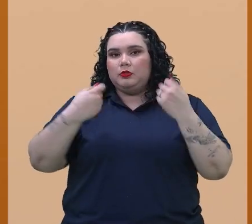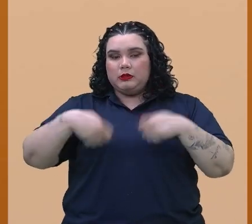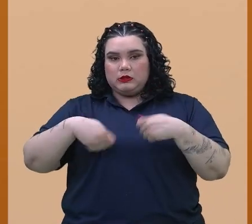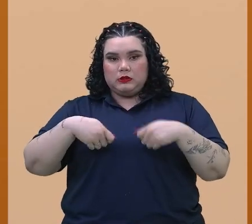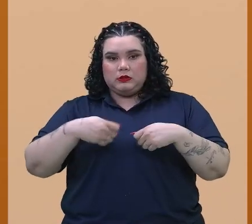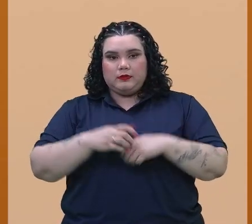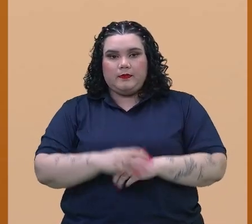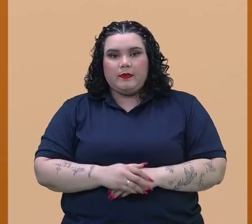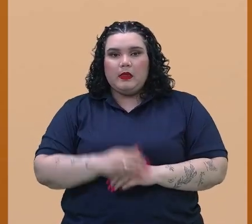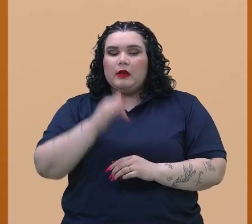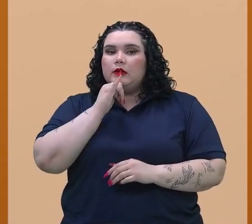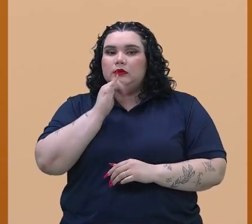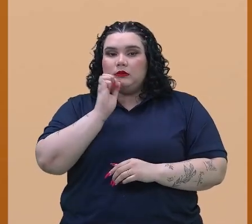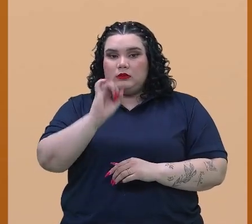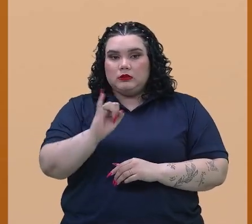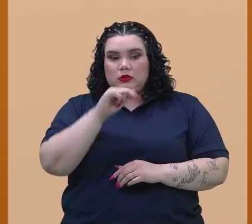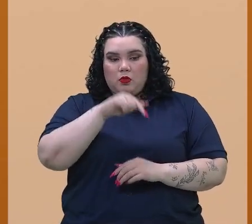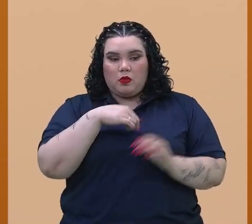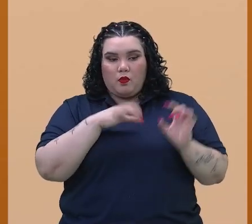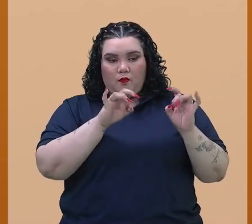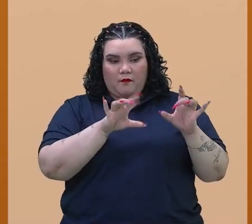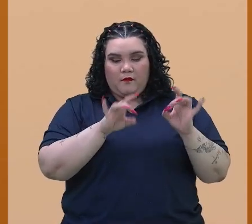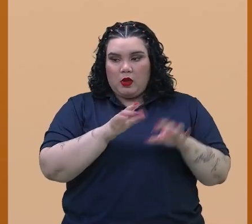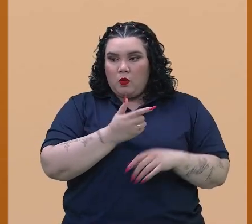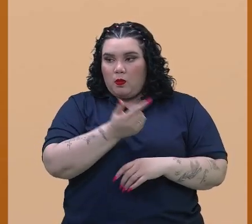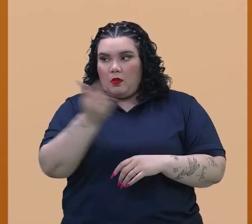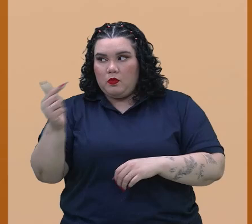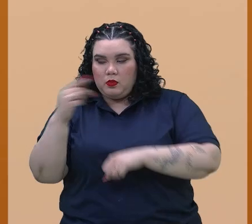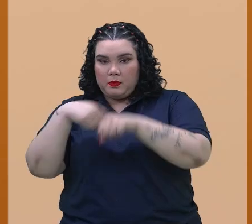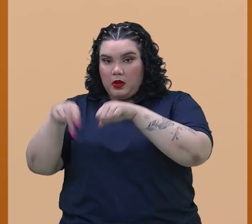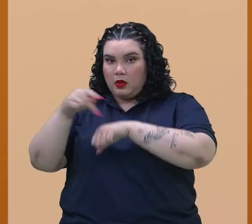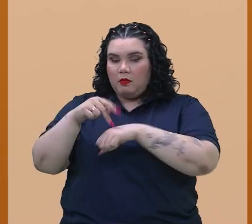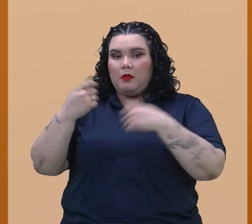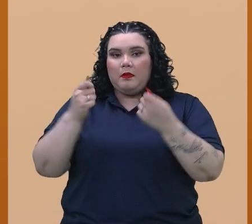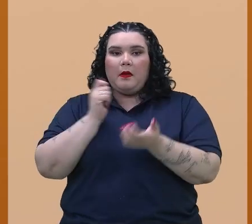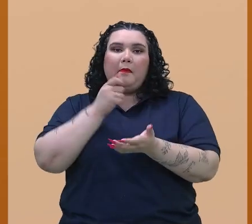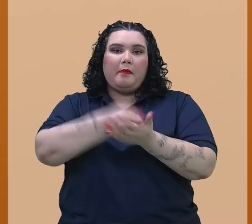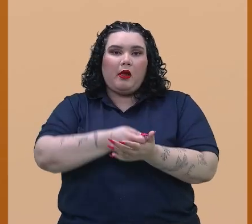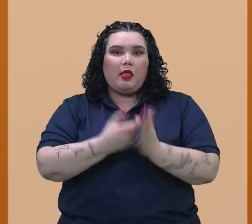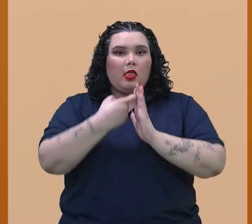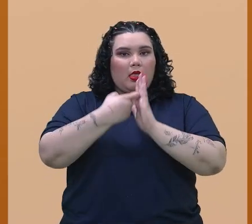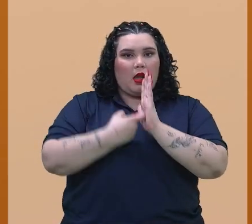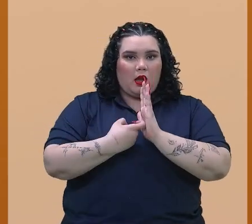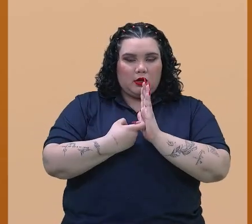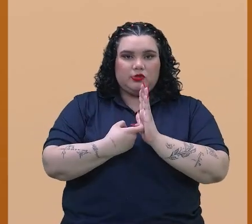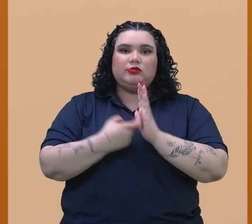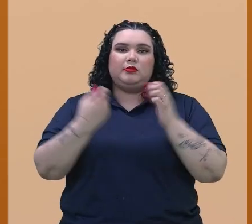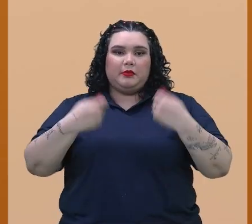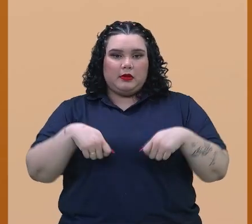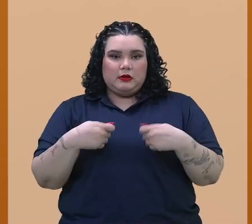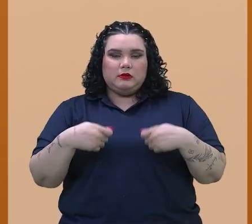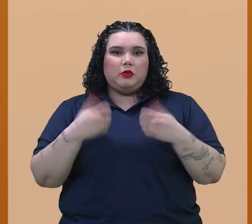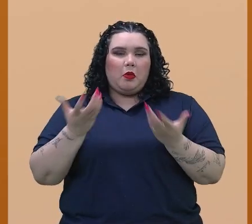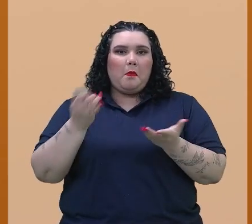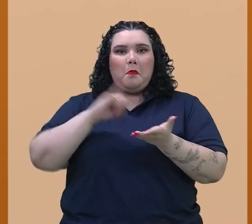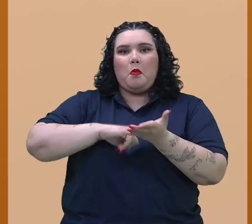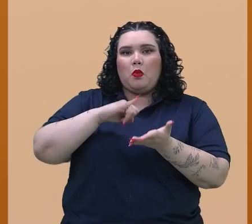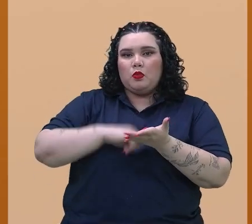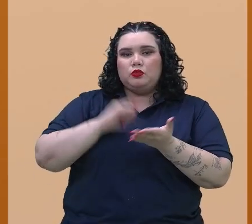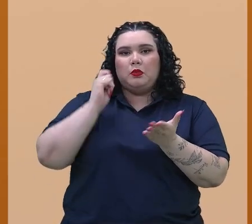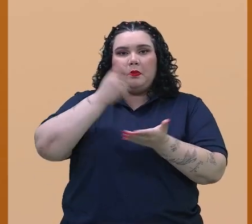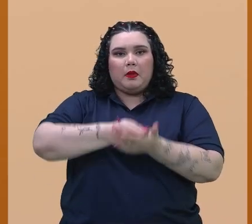se o estado quisesse vender a mercadoria para outro estado, ele deveria pagar uma taxa, um tributo,